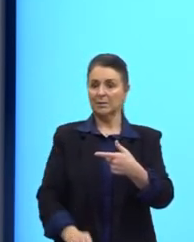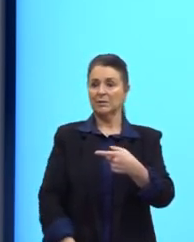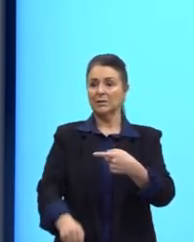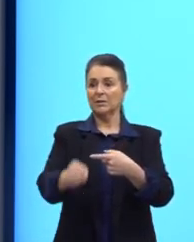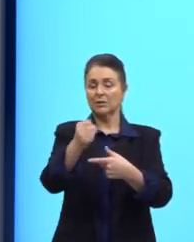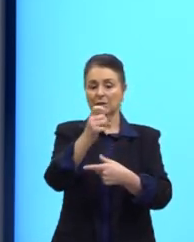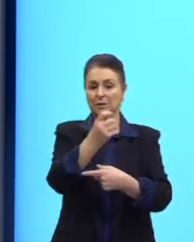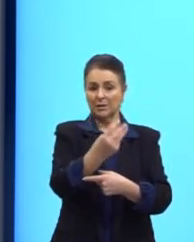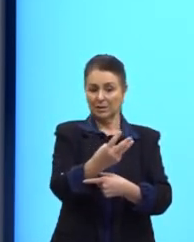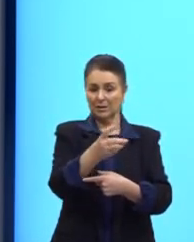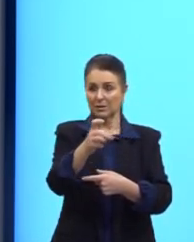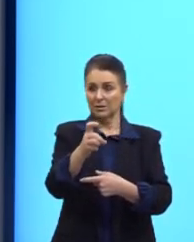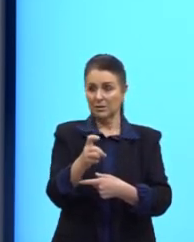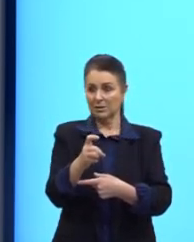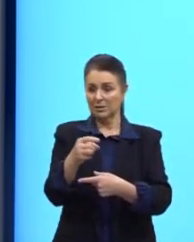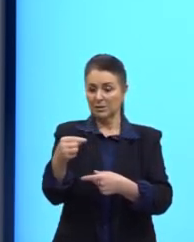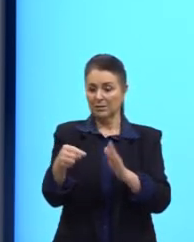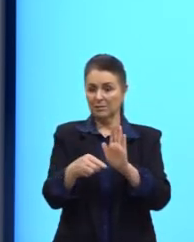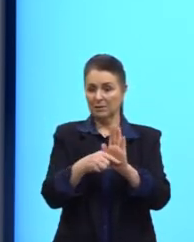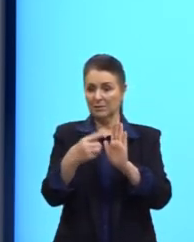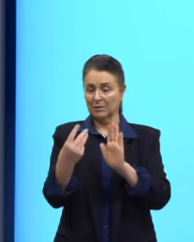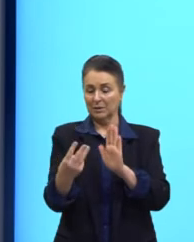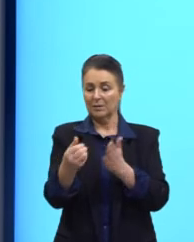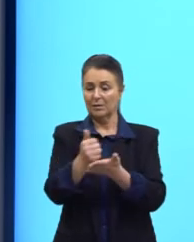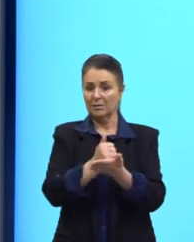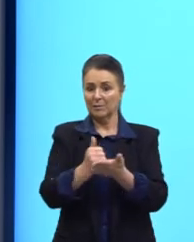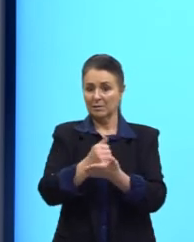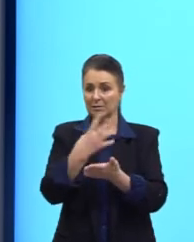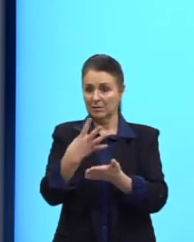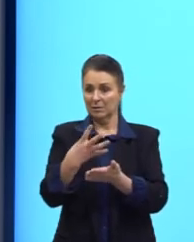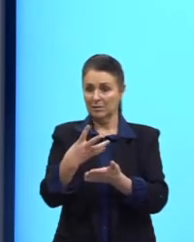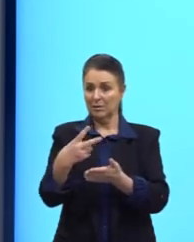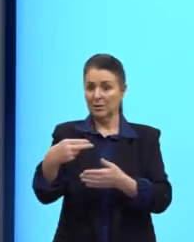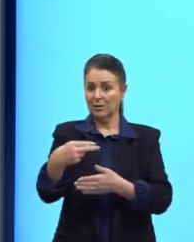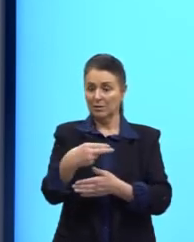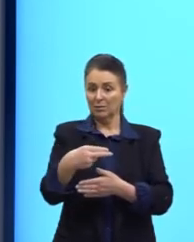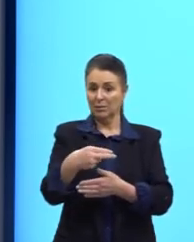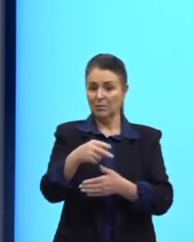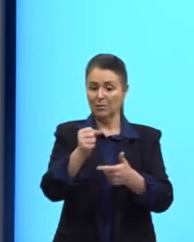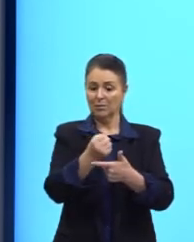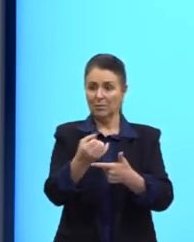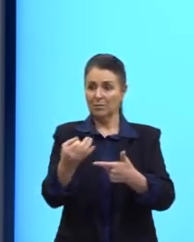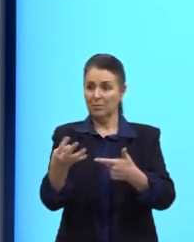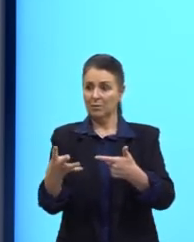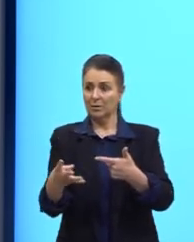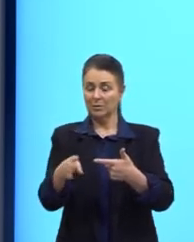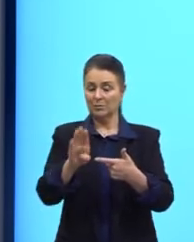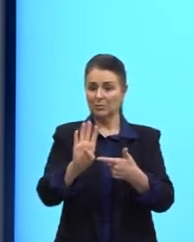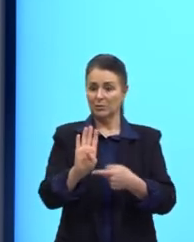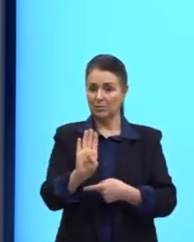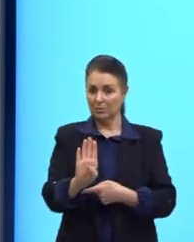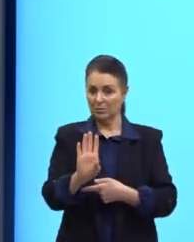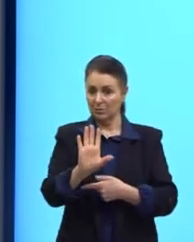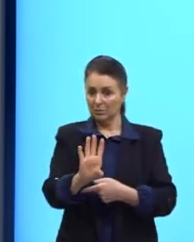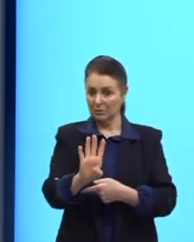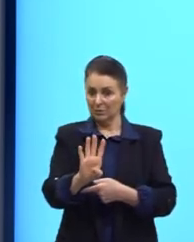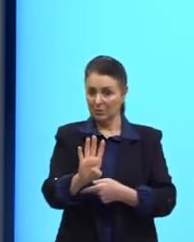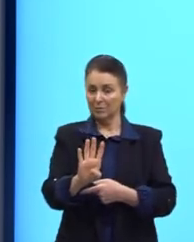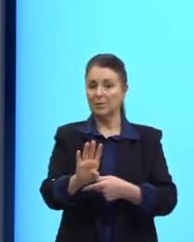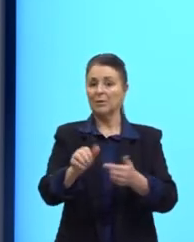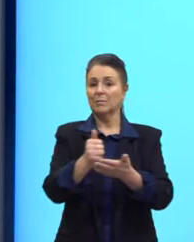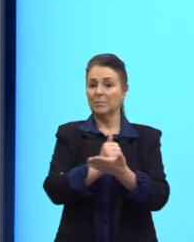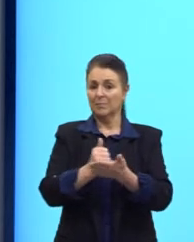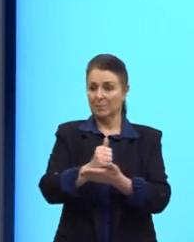na base 4 igual ao logaritmo de 9 na base 4 quando nós temos né bases